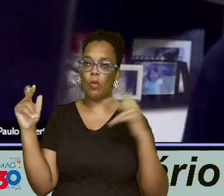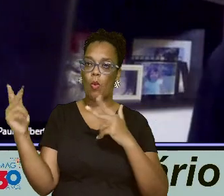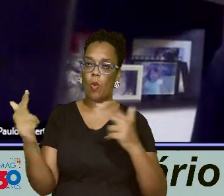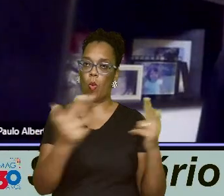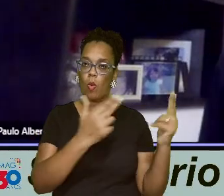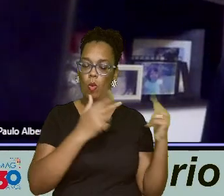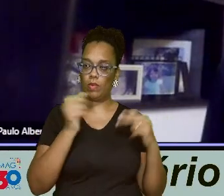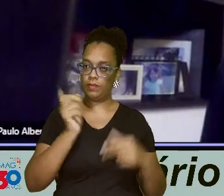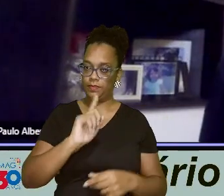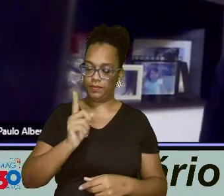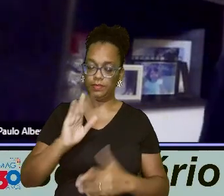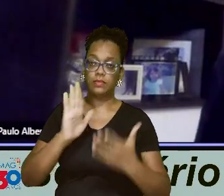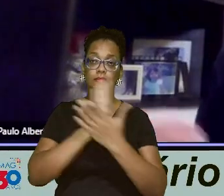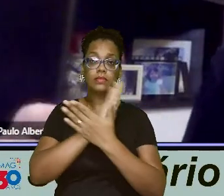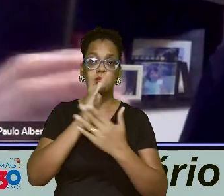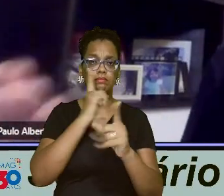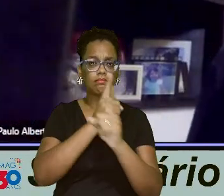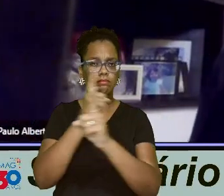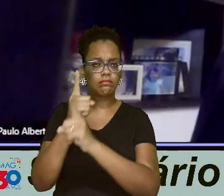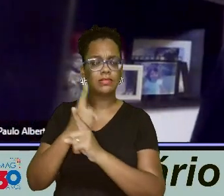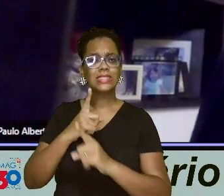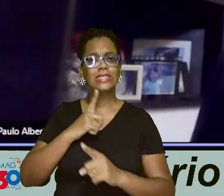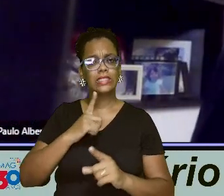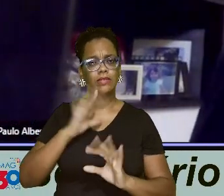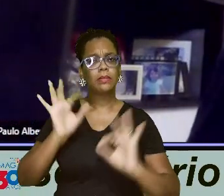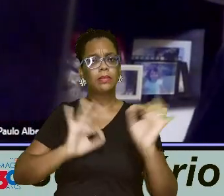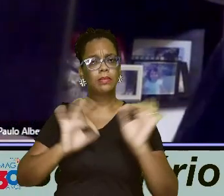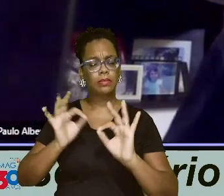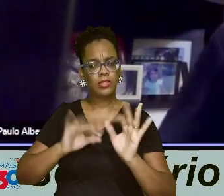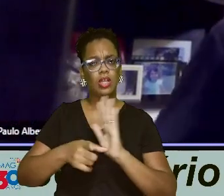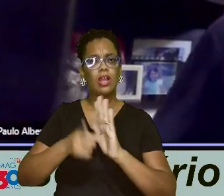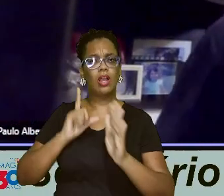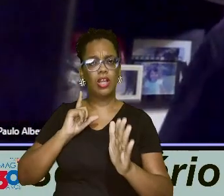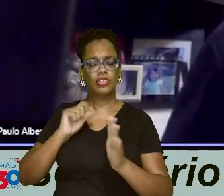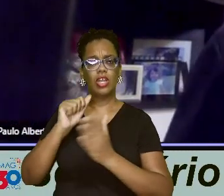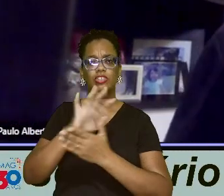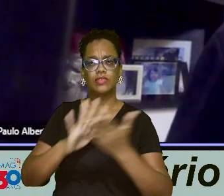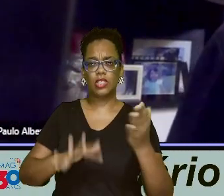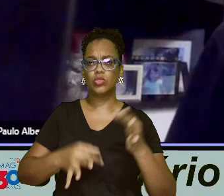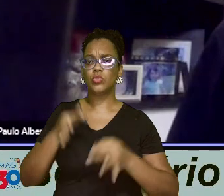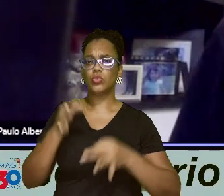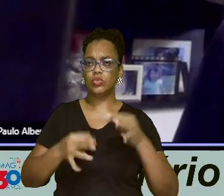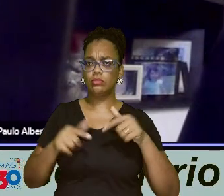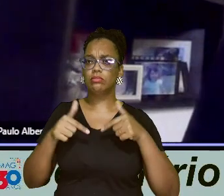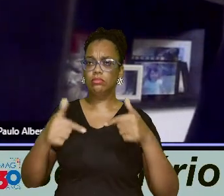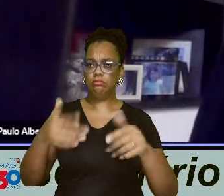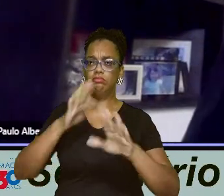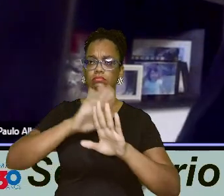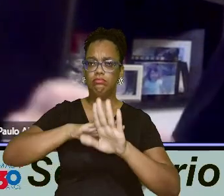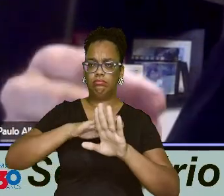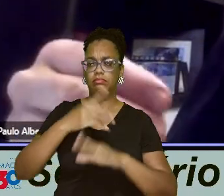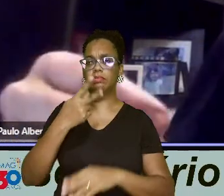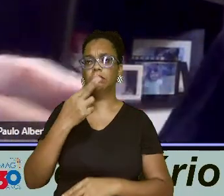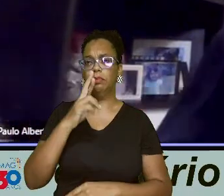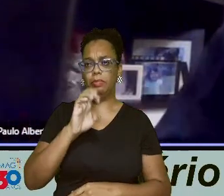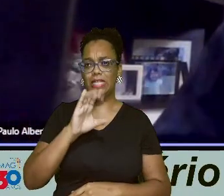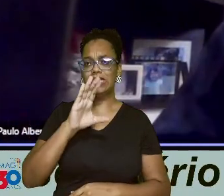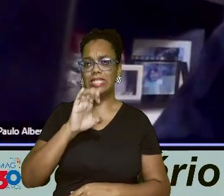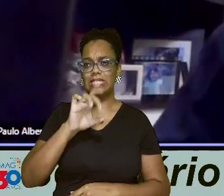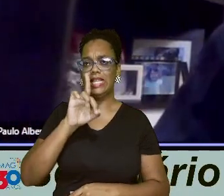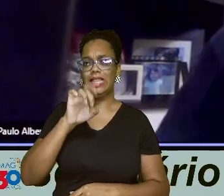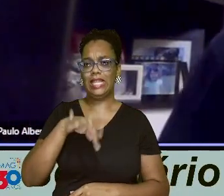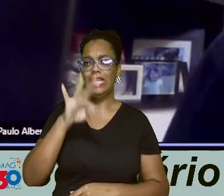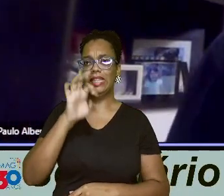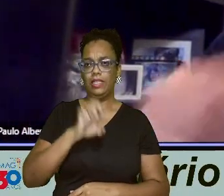nós verificamos que houve um planejamento da atividade jurisdicional para aplicação do precedente, né? Com seleção